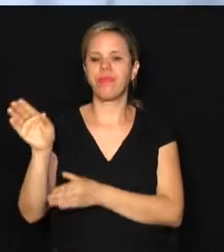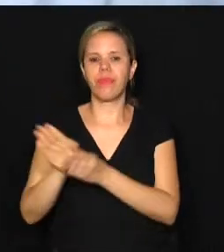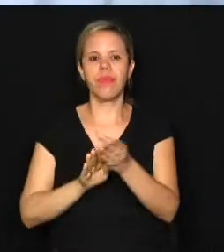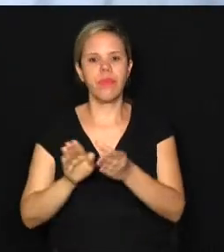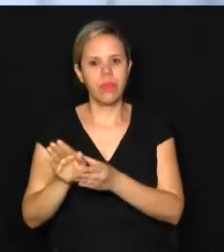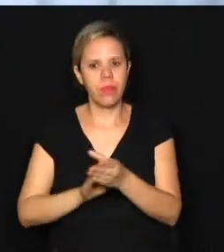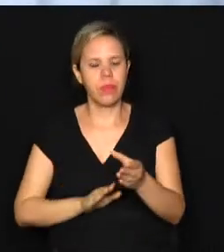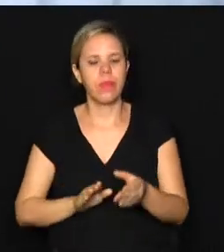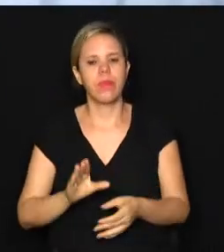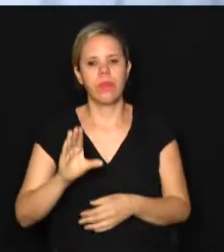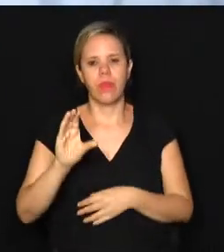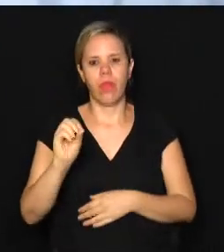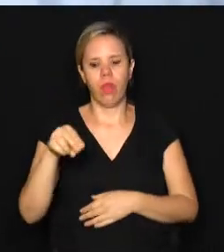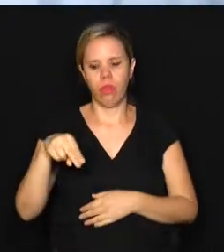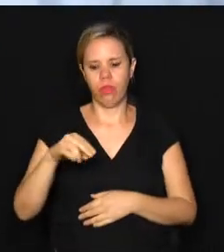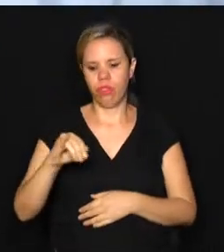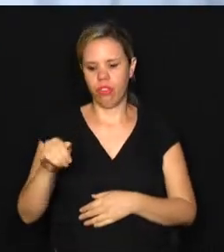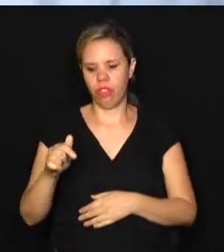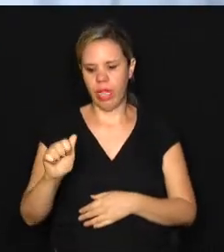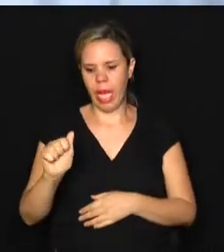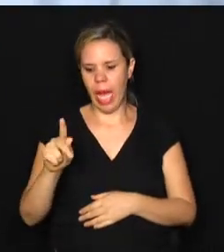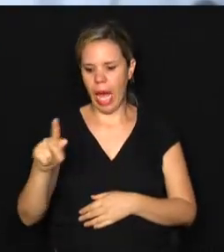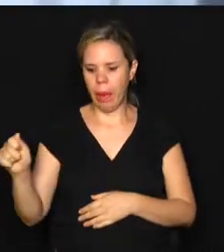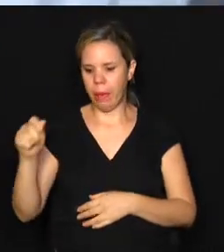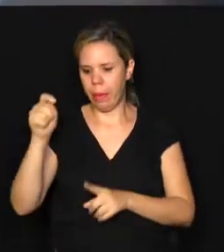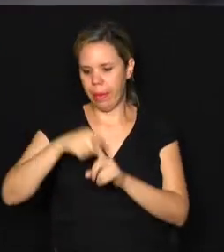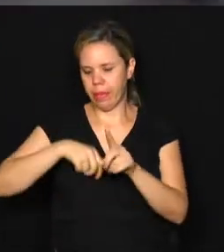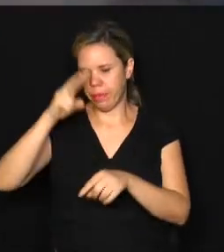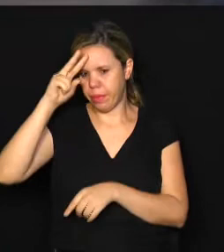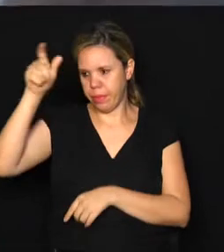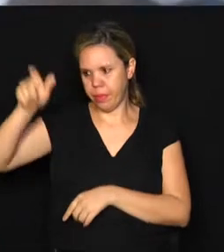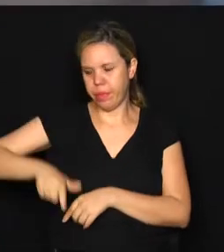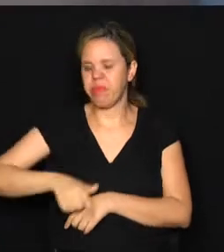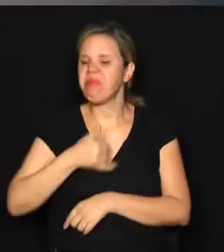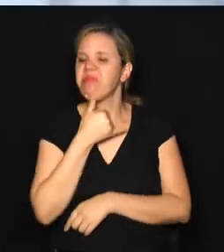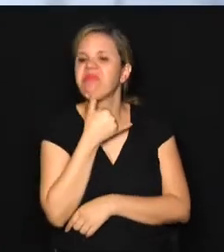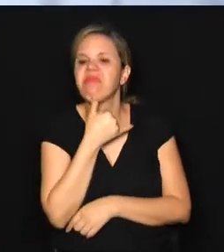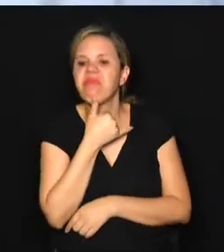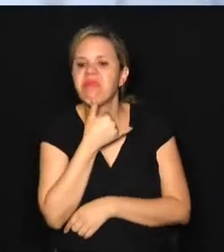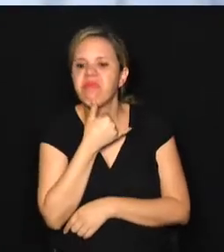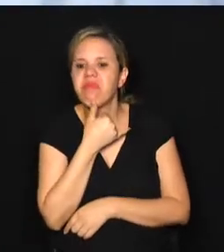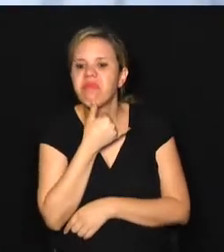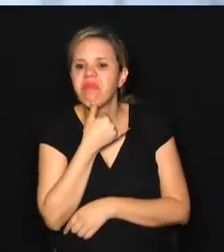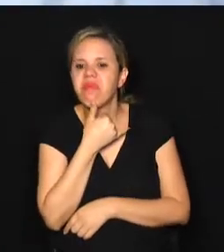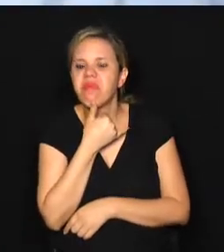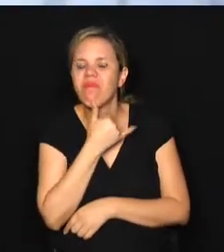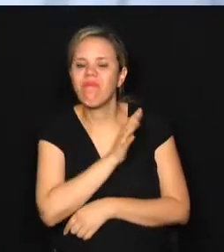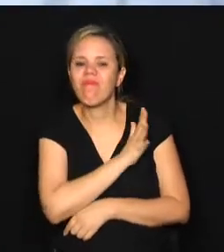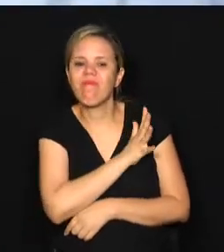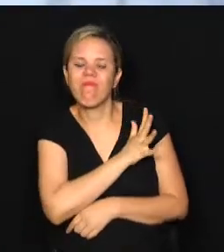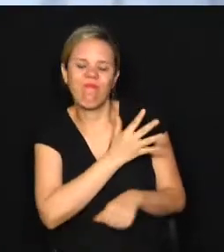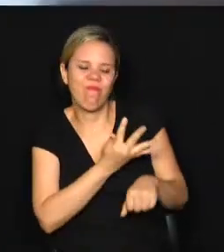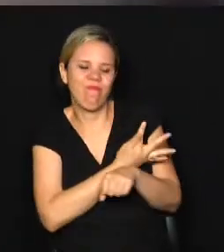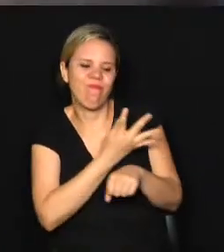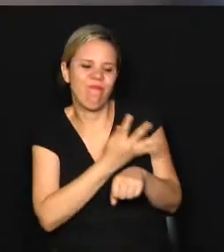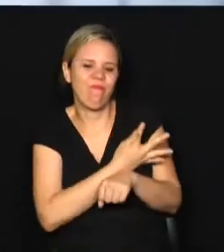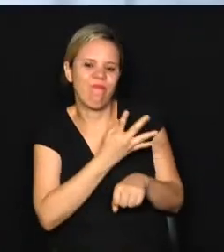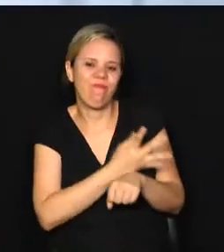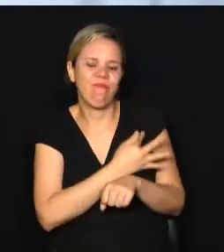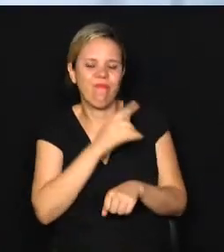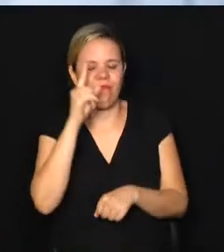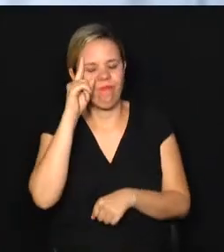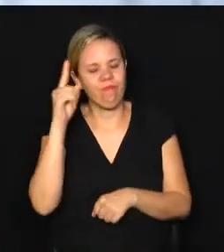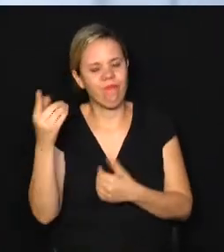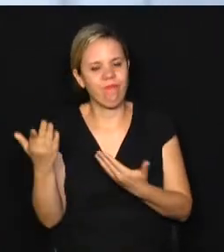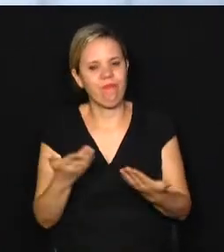CONGEAPA. Então é um mês de lembrar ele, né, com tristeza, com o coração apertado, né, ainda mais um dia que a gente